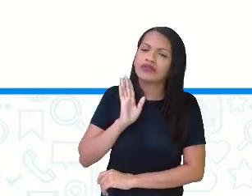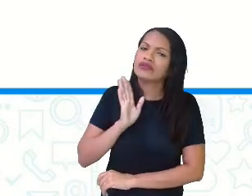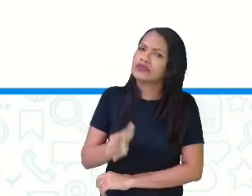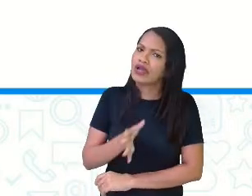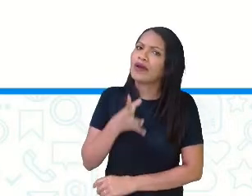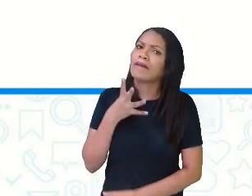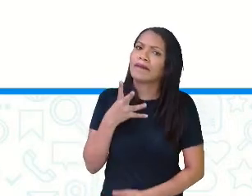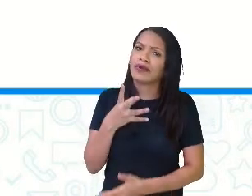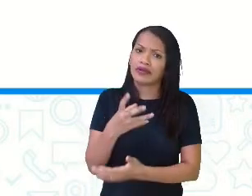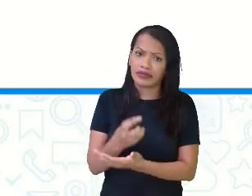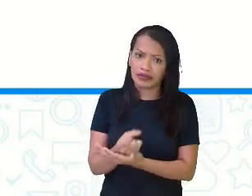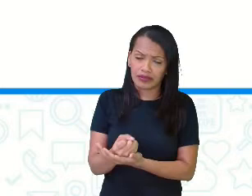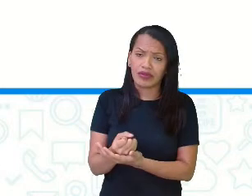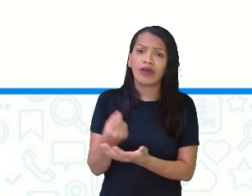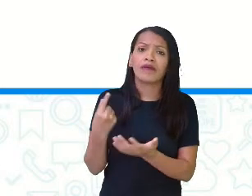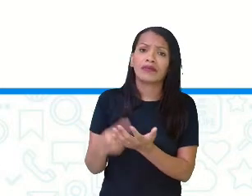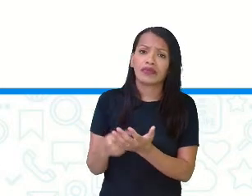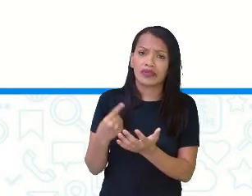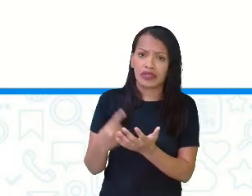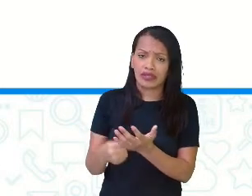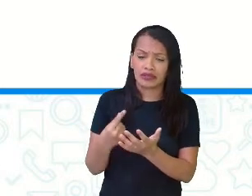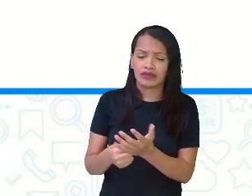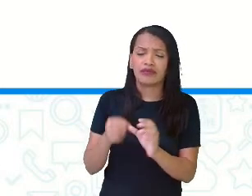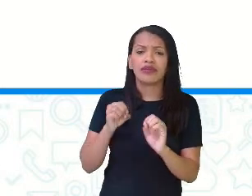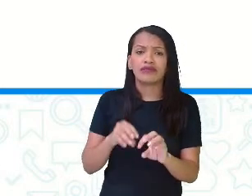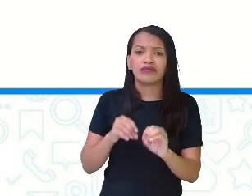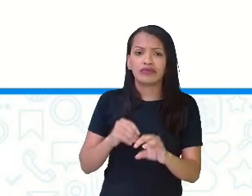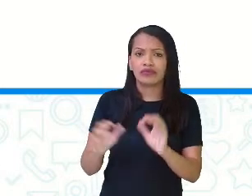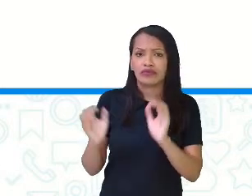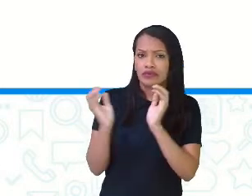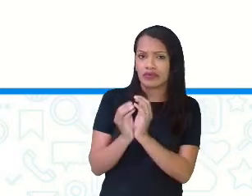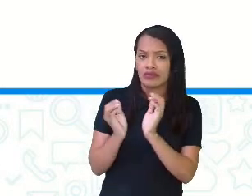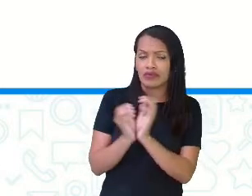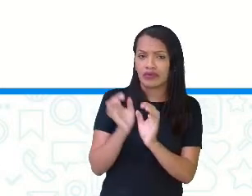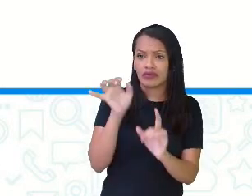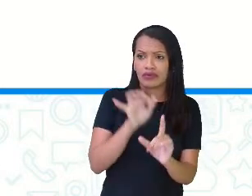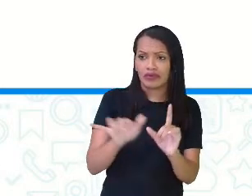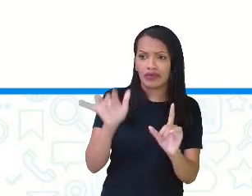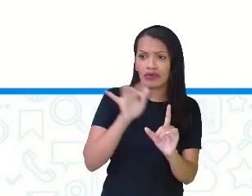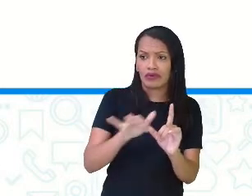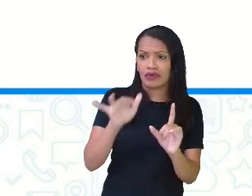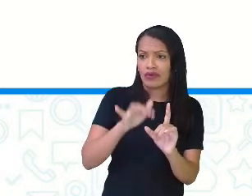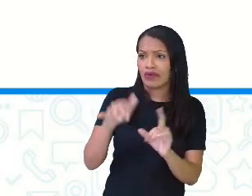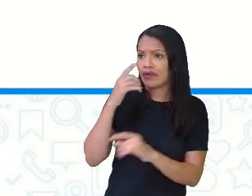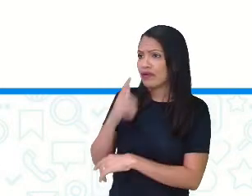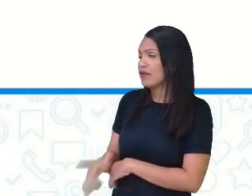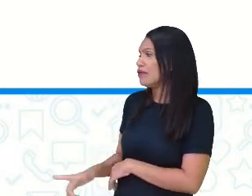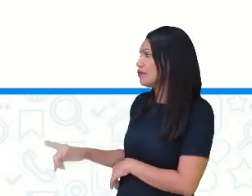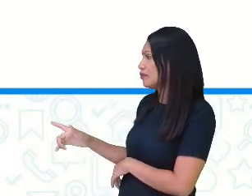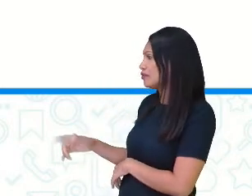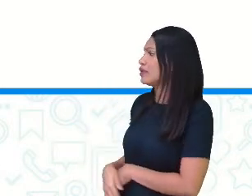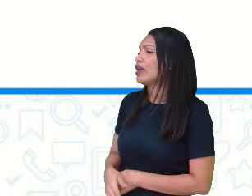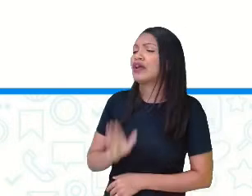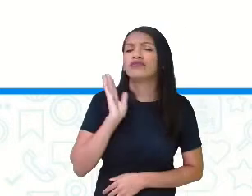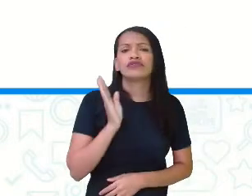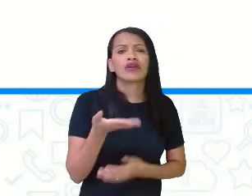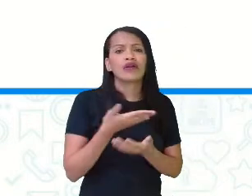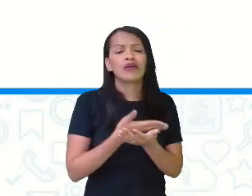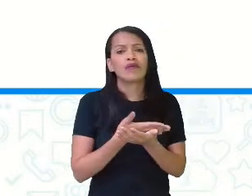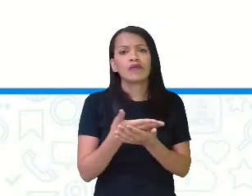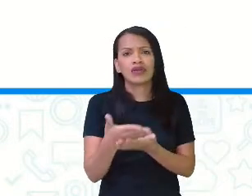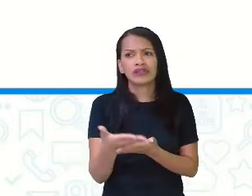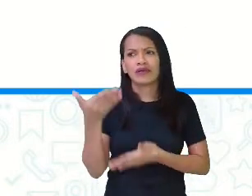aplicativo do Educa Recife? Acessa o QR Code que vai aparecer na sua telinha e já começa a